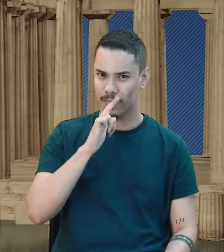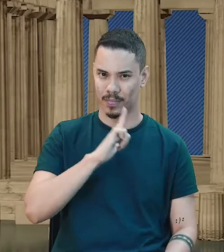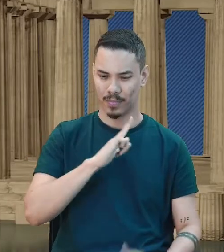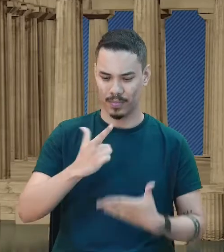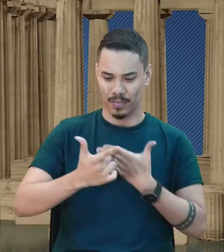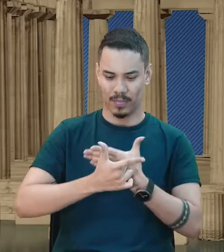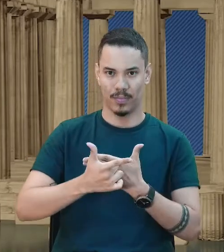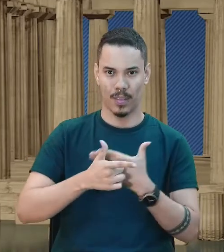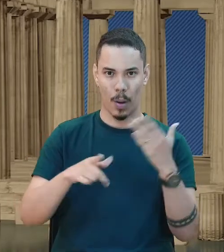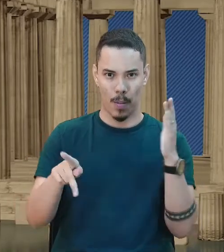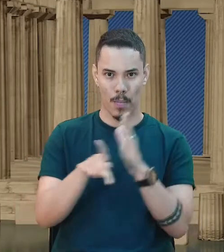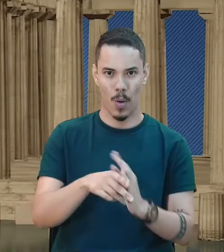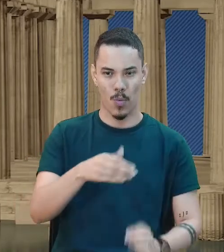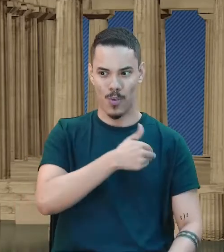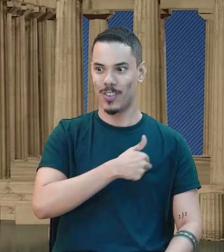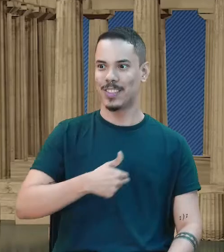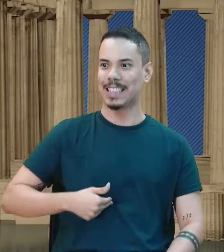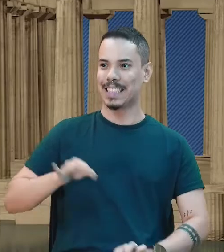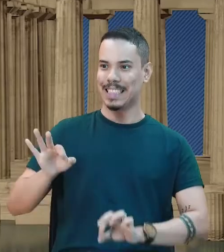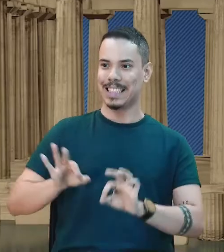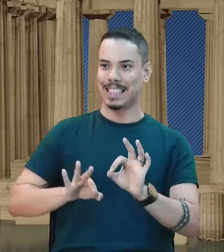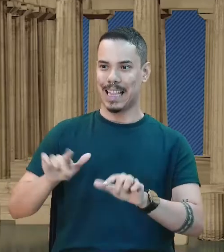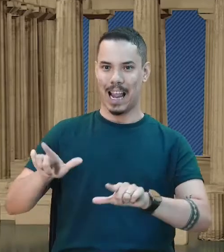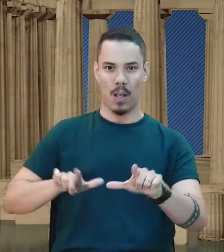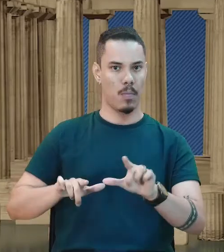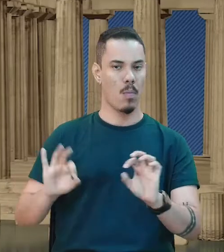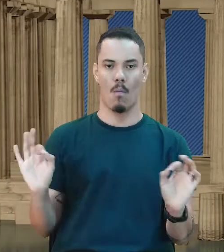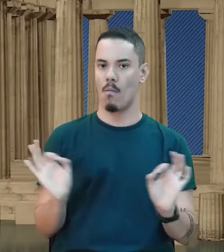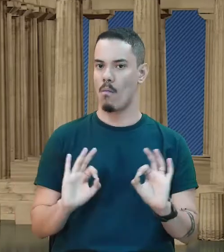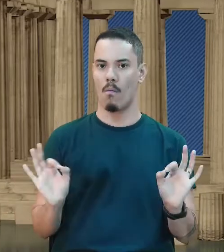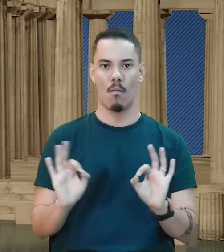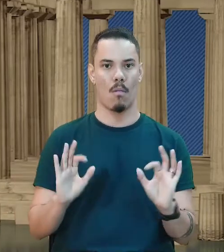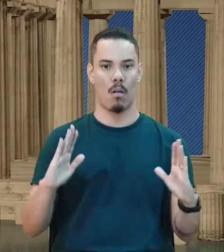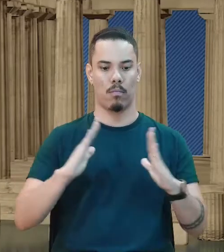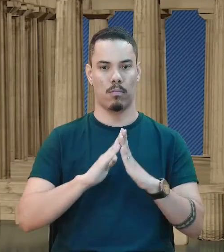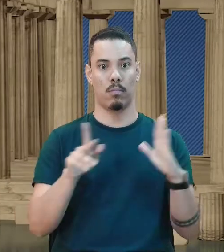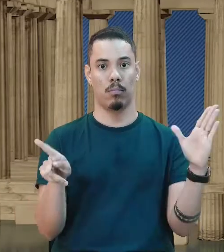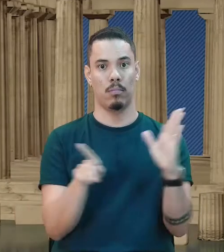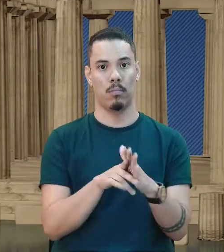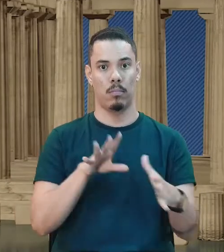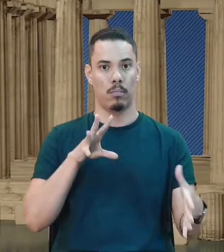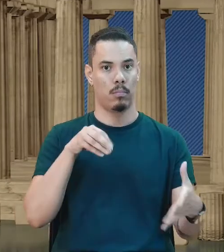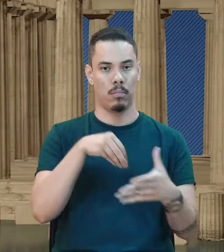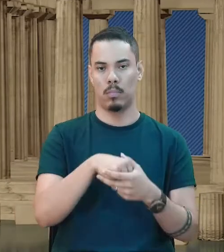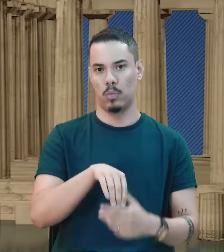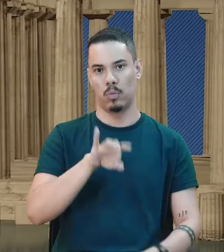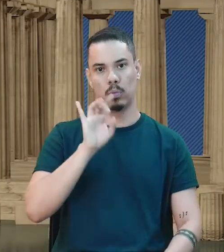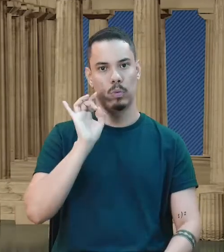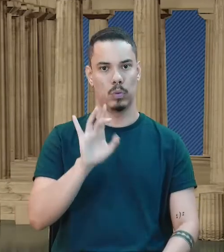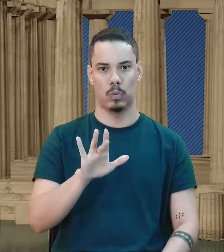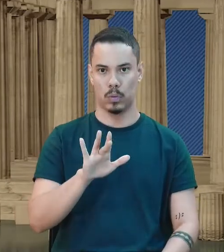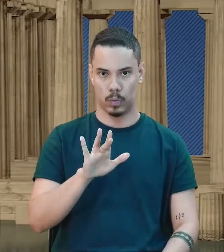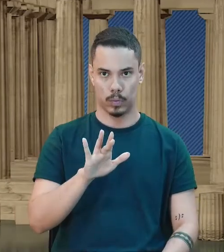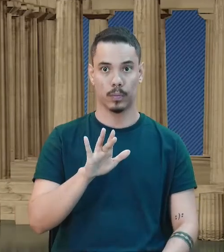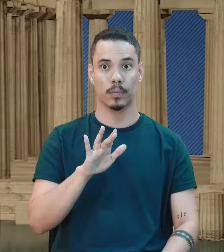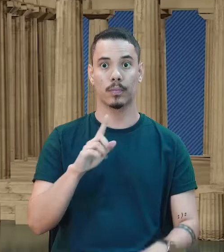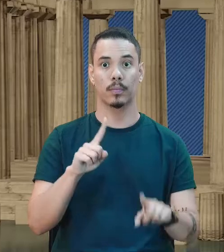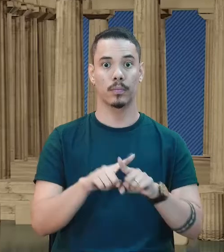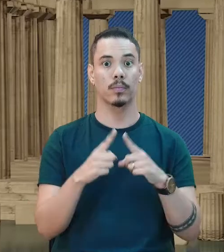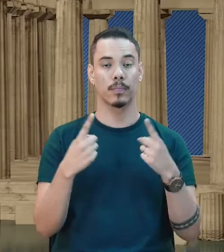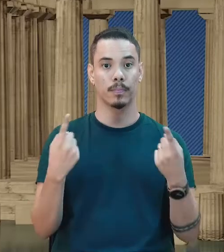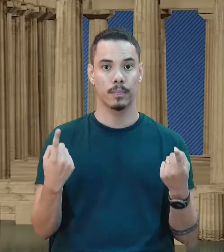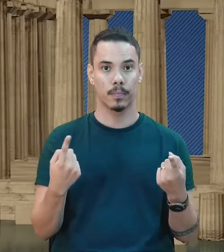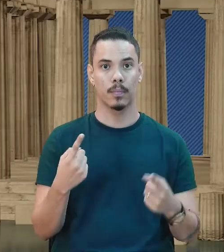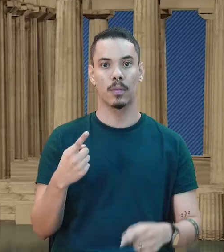no espaço público. O seu papel era restrito somente ao espaço privado. E